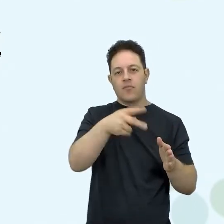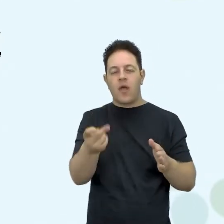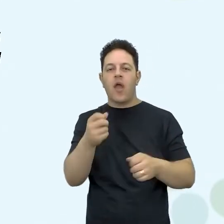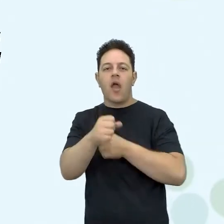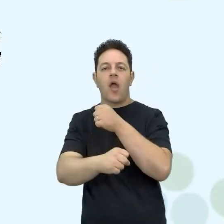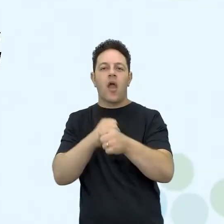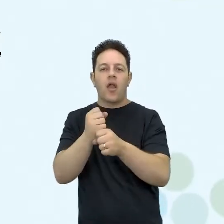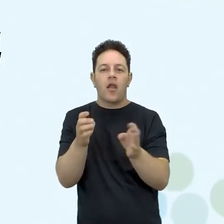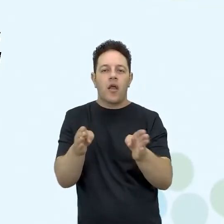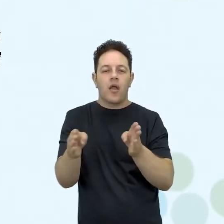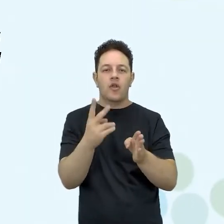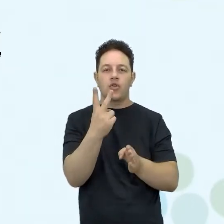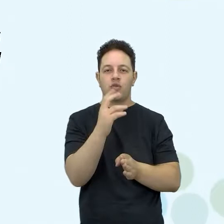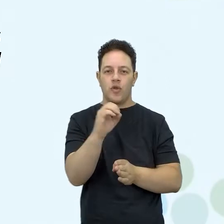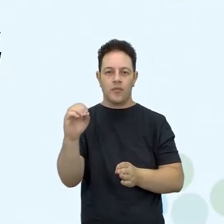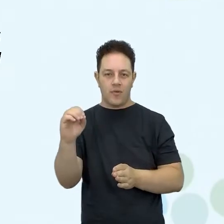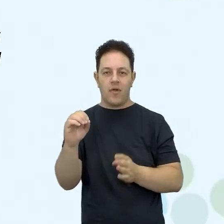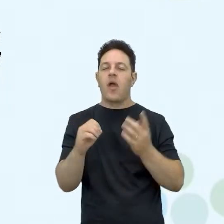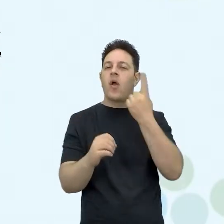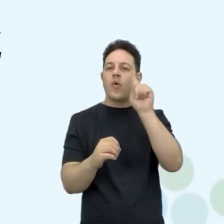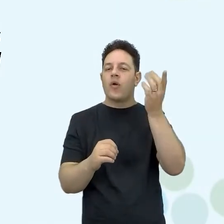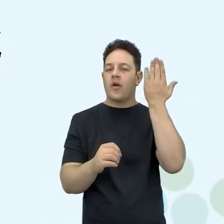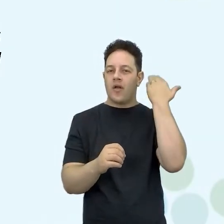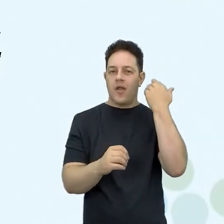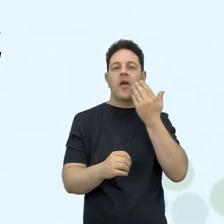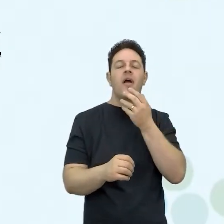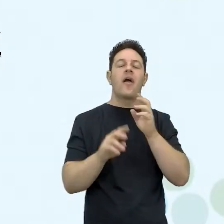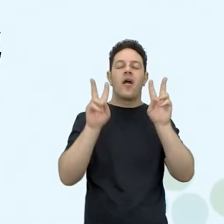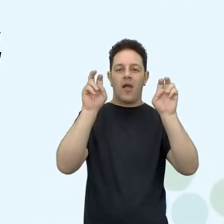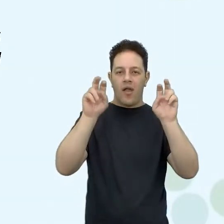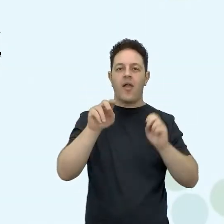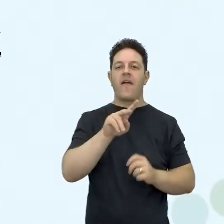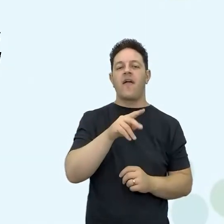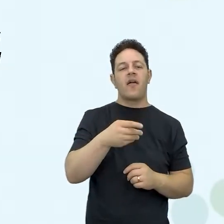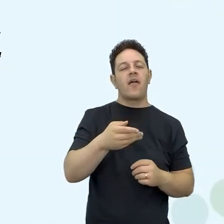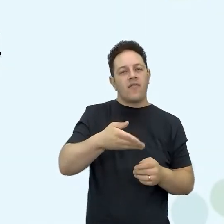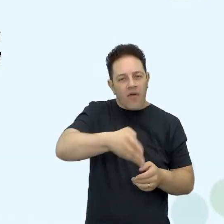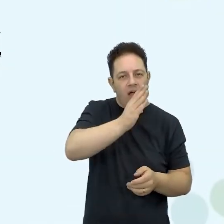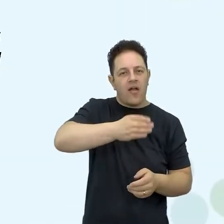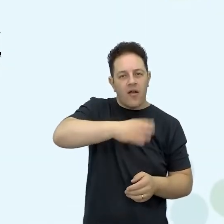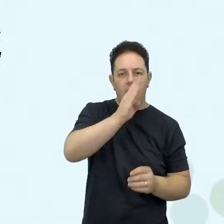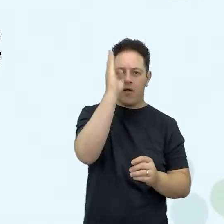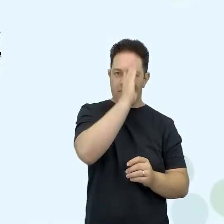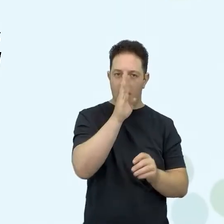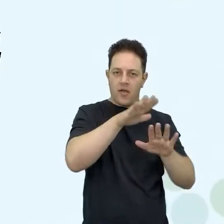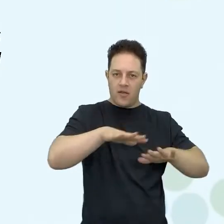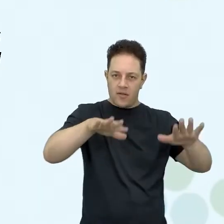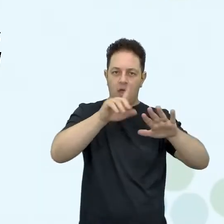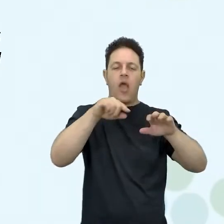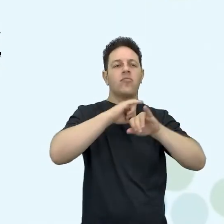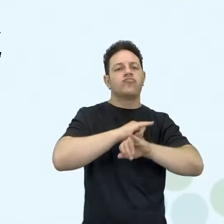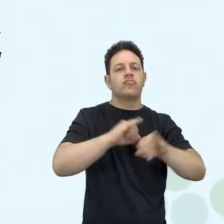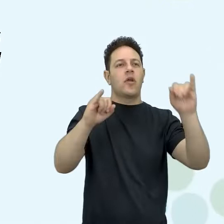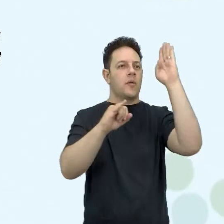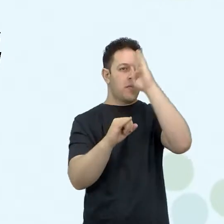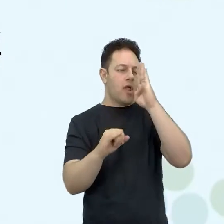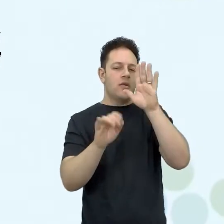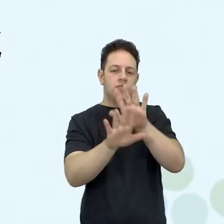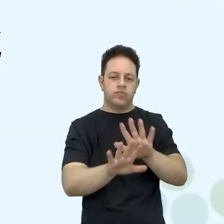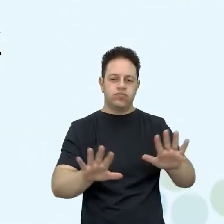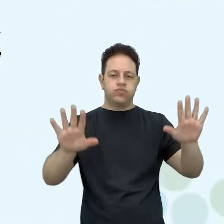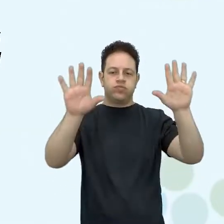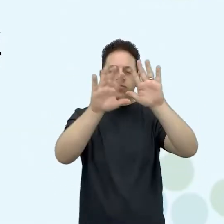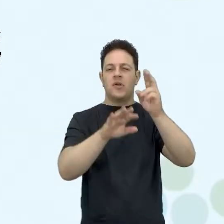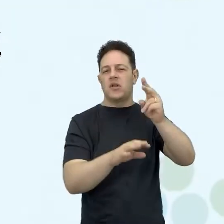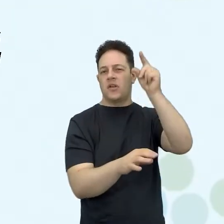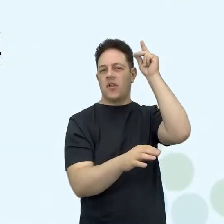A última tinha sido Bye Bye Brasil, do Chico Buarque e Roberto Menescal, que anunciava o Brasil grande dos tempos da